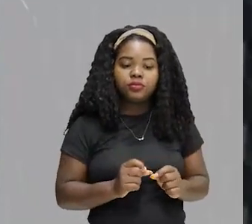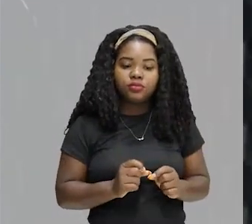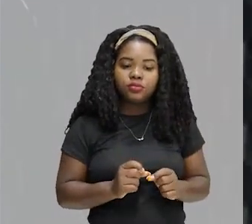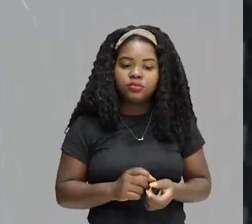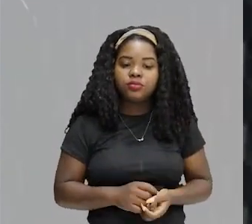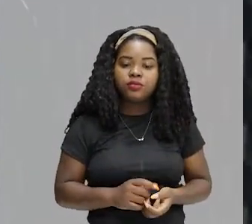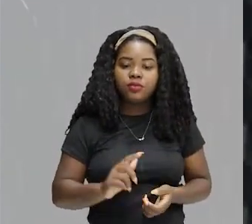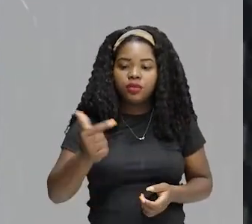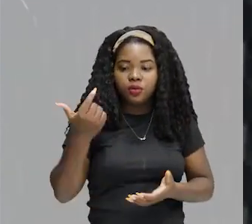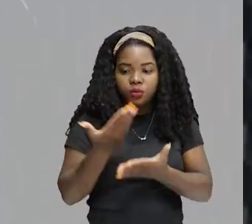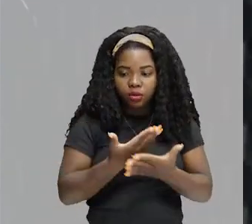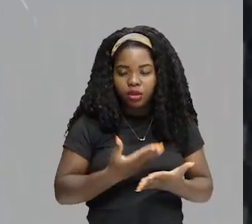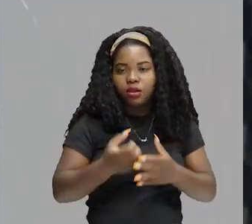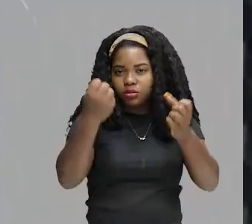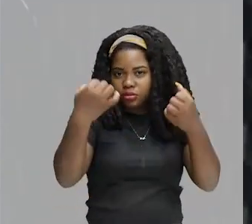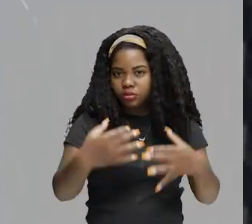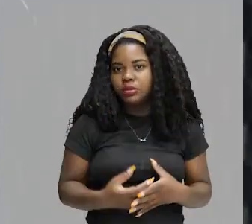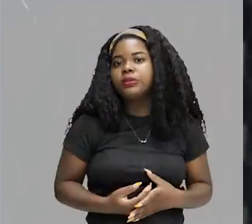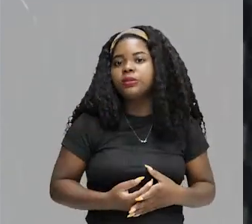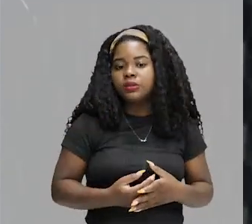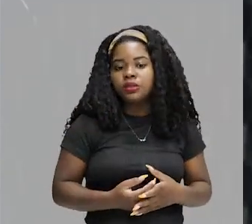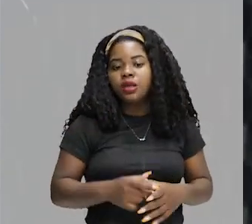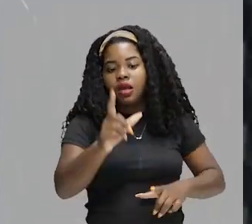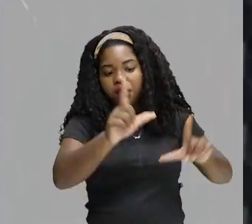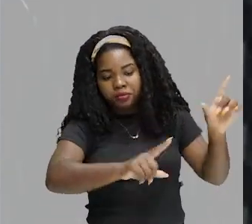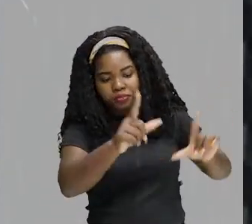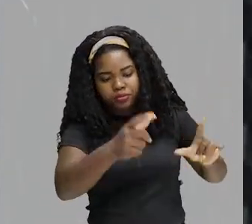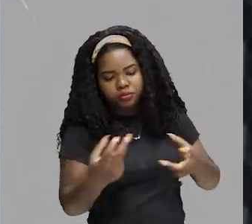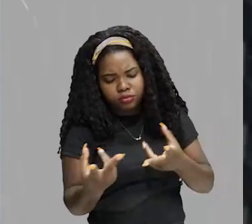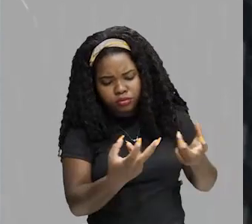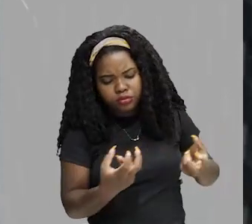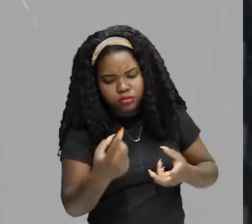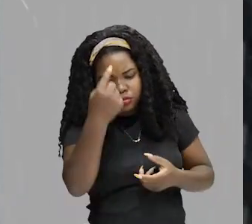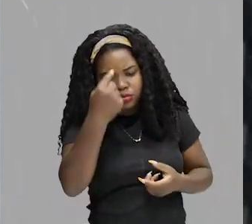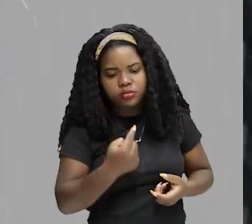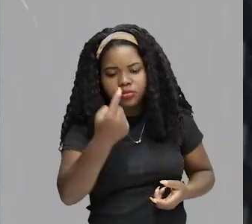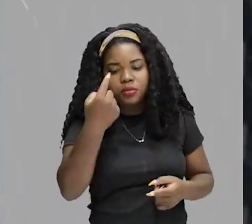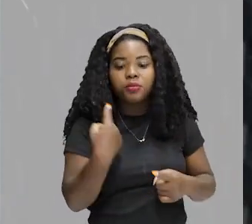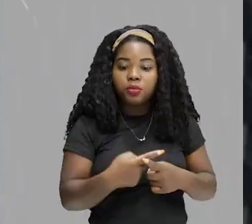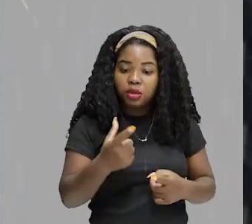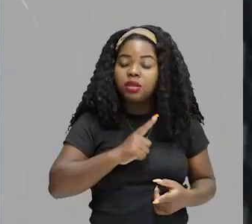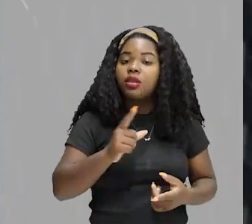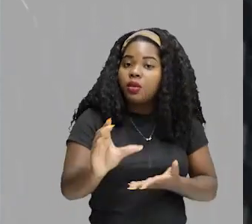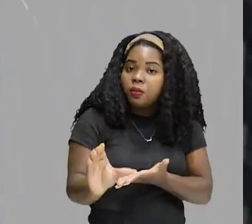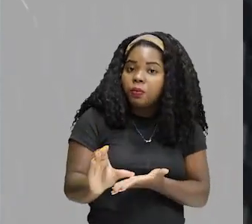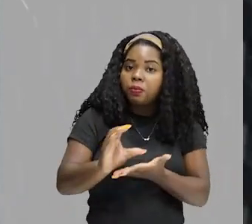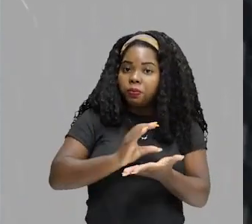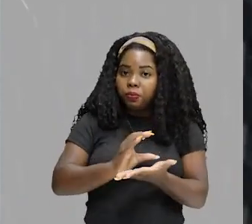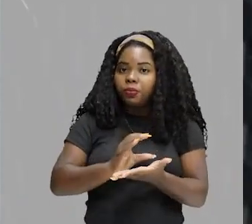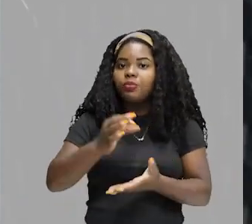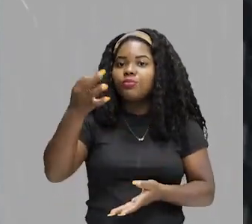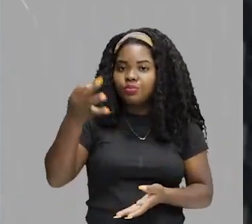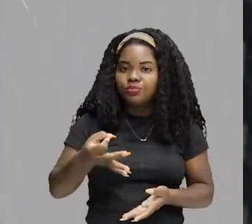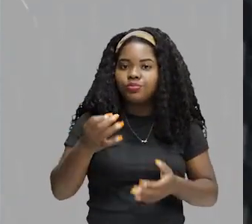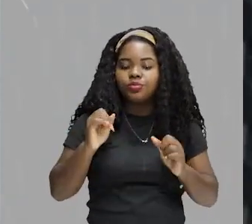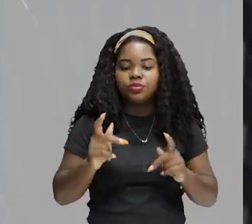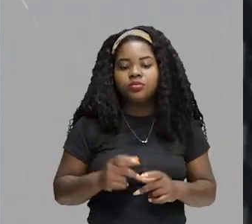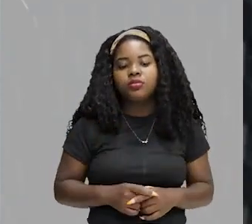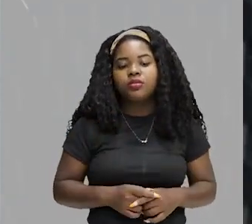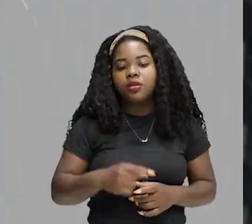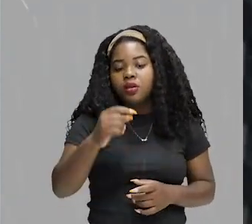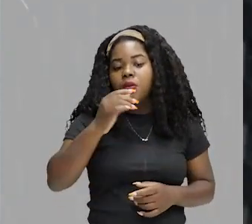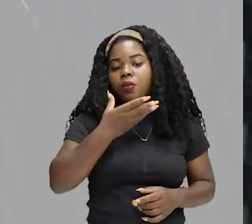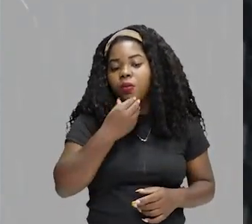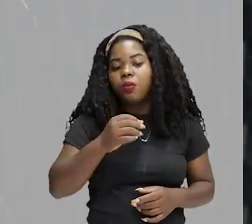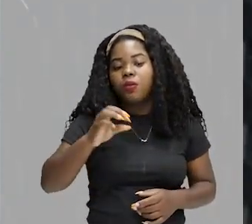aula, a mídia vai explorar aquele atleta o máximo possível da sua imagem, porque vai ter retorno. E o retorno é certo. LeBron James